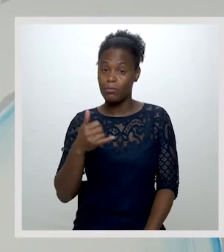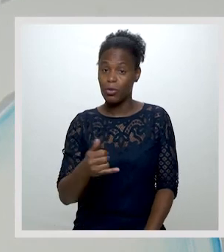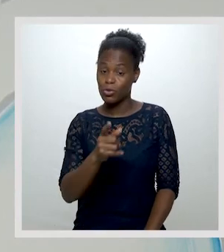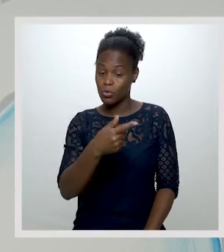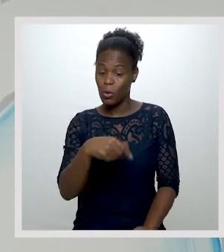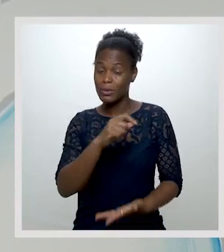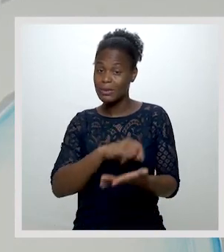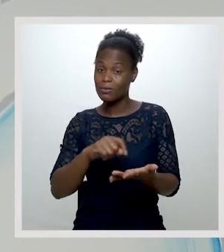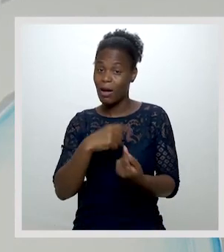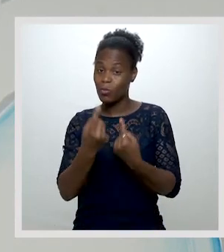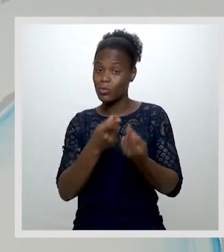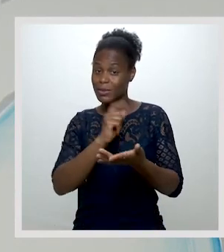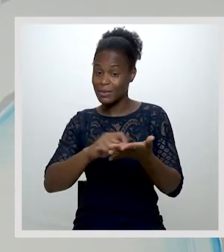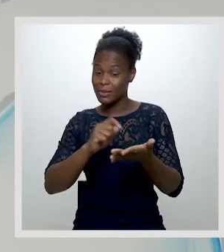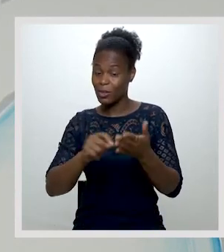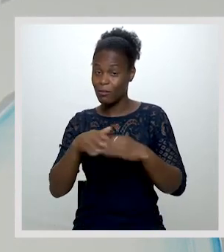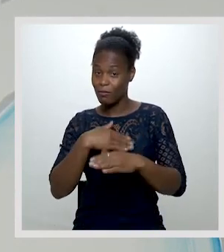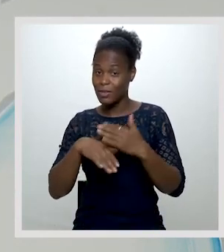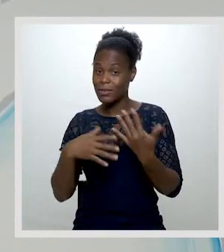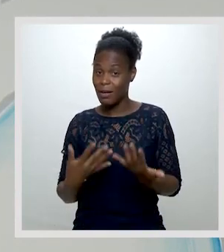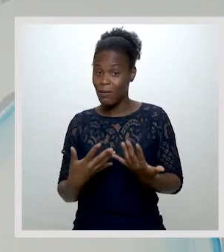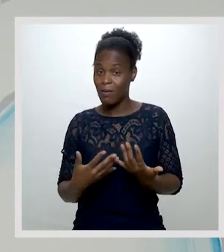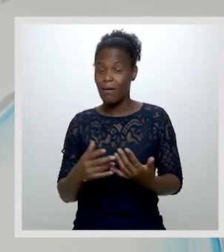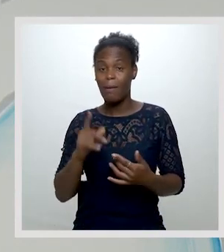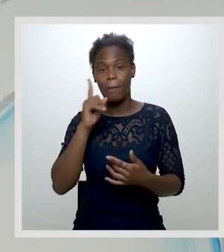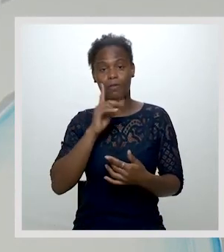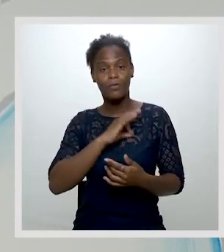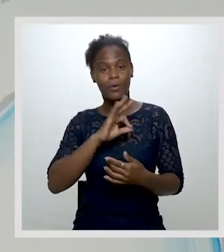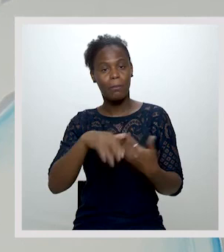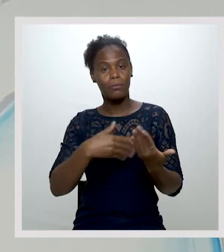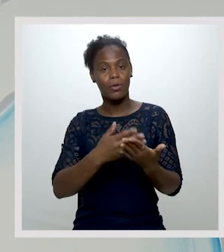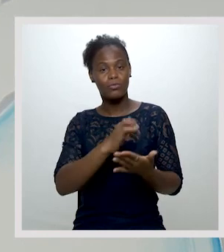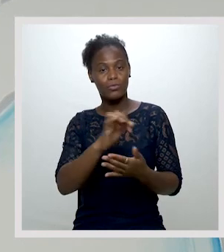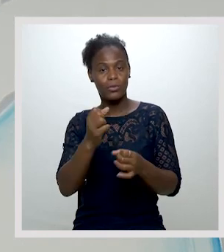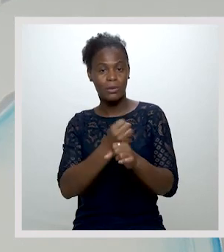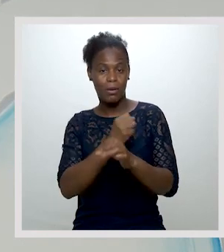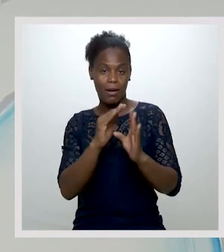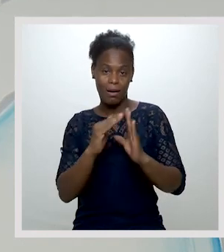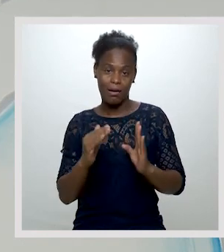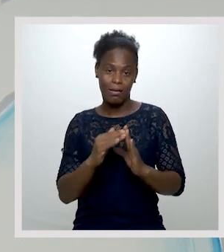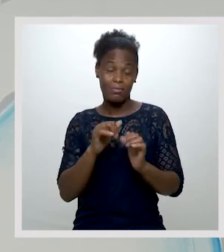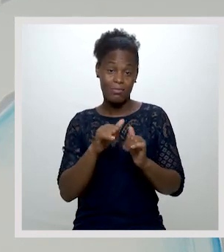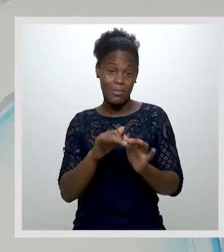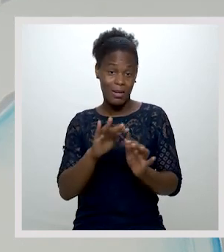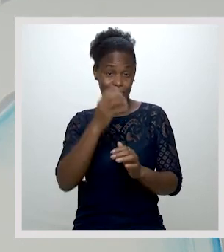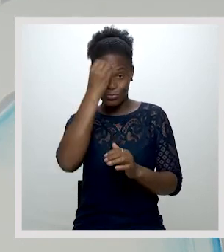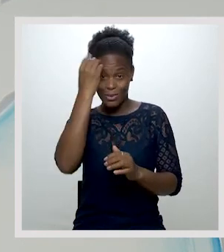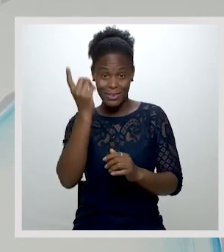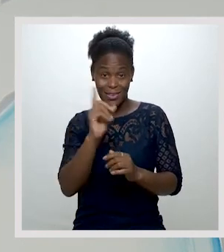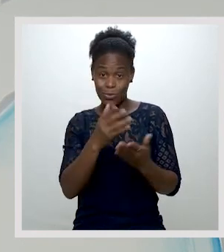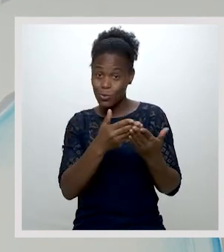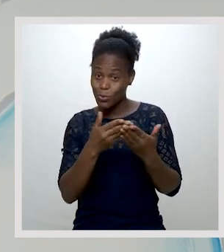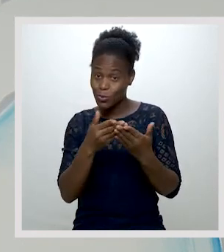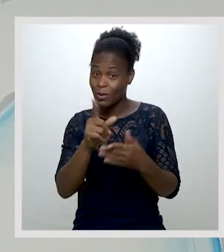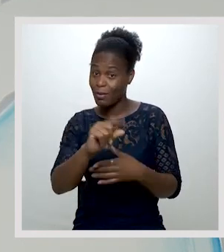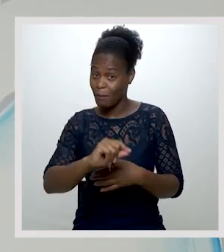Depois de resolvermos alguns exercícios, a professora propõe um trabalho de casa. Mas não se esqueçam de